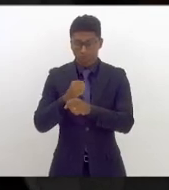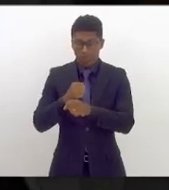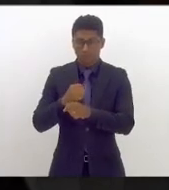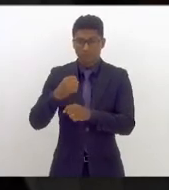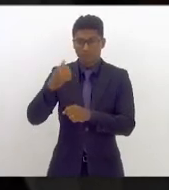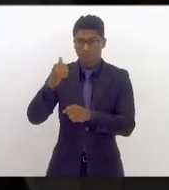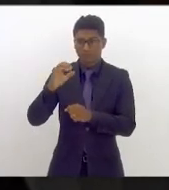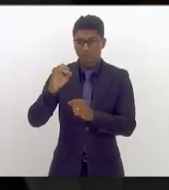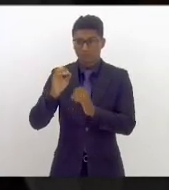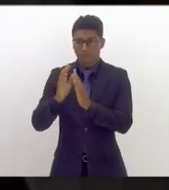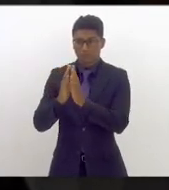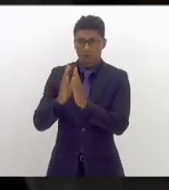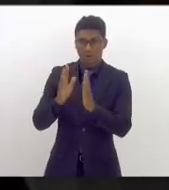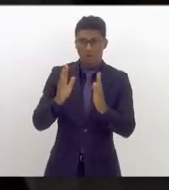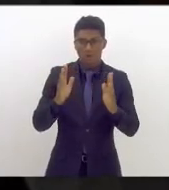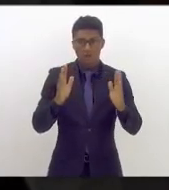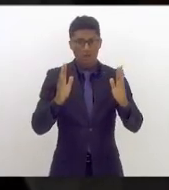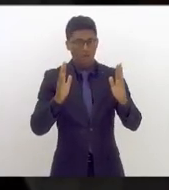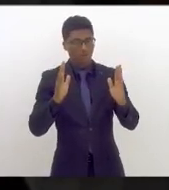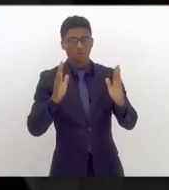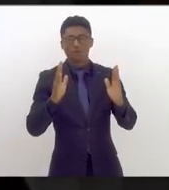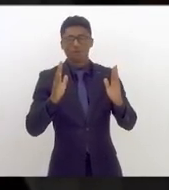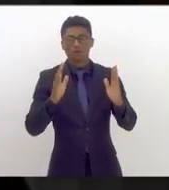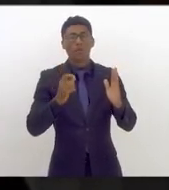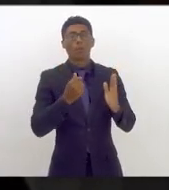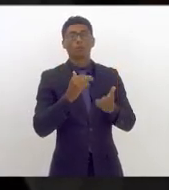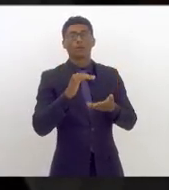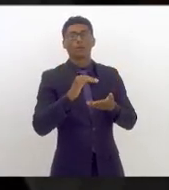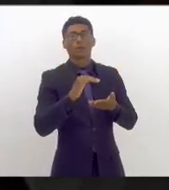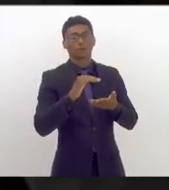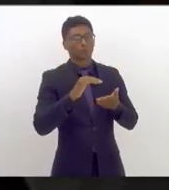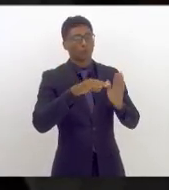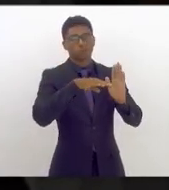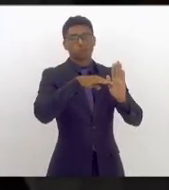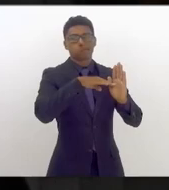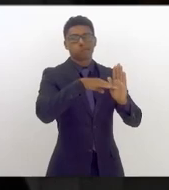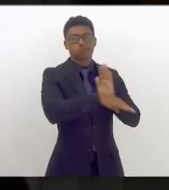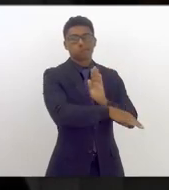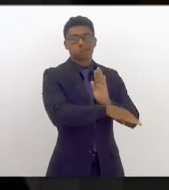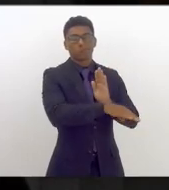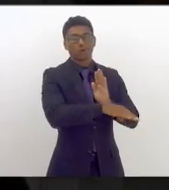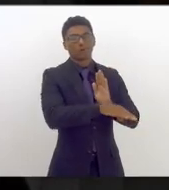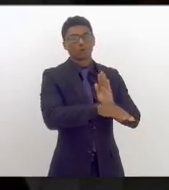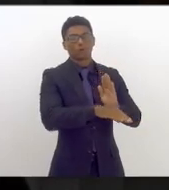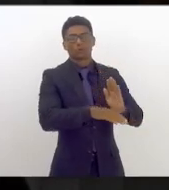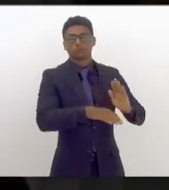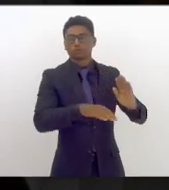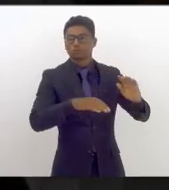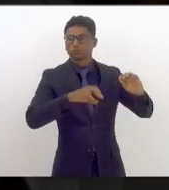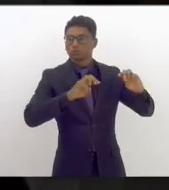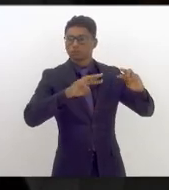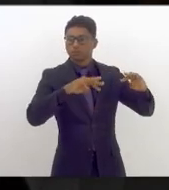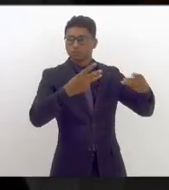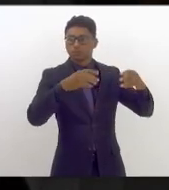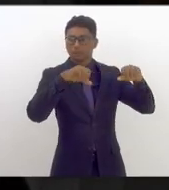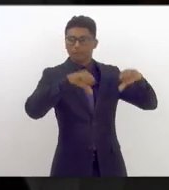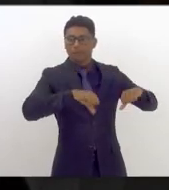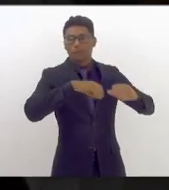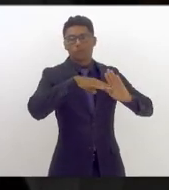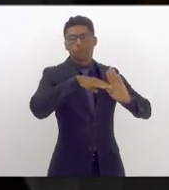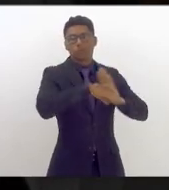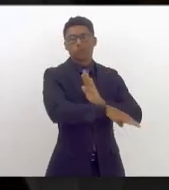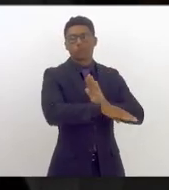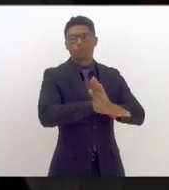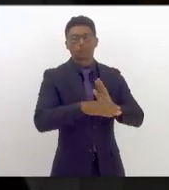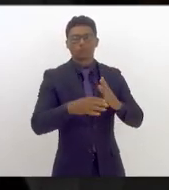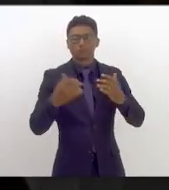orçamento da ciência e tecnologia no Brasil caiu cerca de 3 vezes. É um dado assustador. O Fundo Nacional de Desenvolvimento de Ciência e Tecnologia,